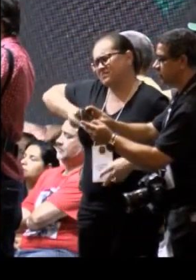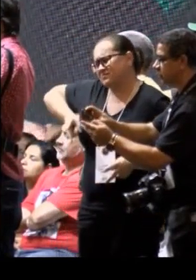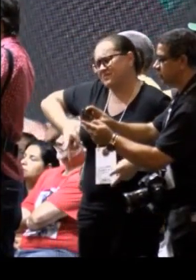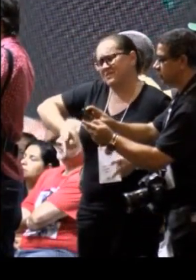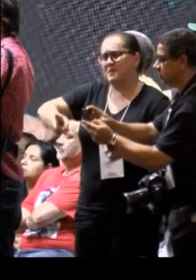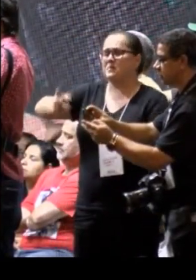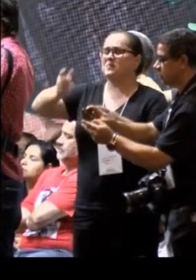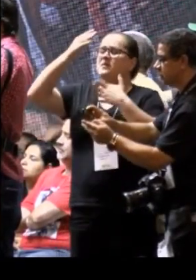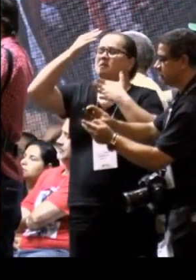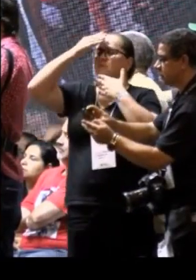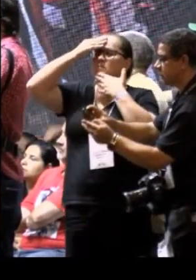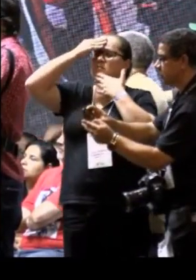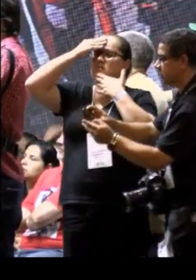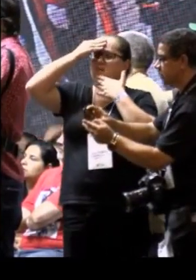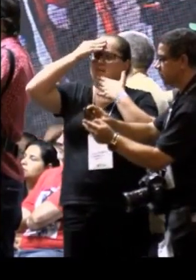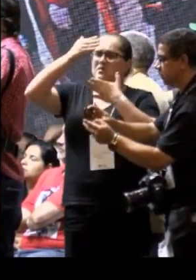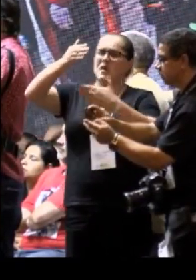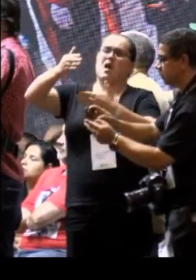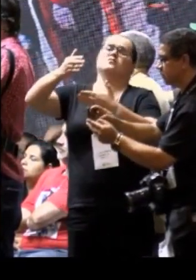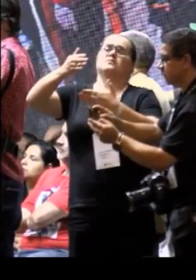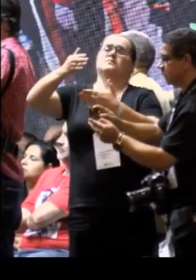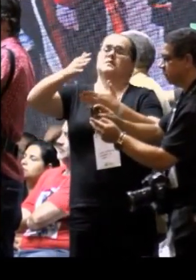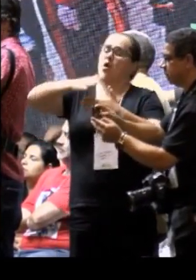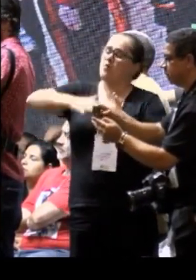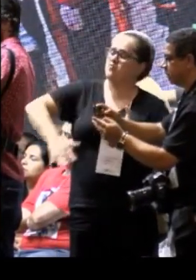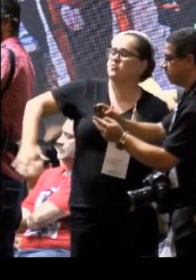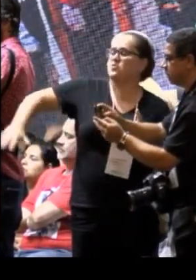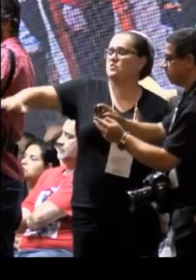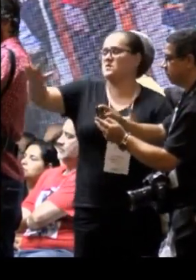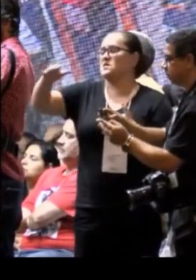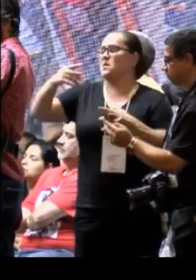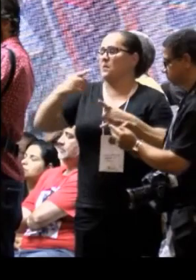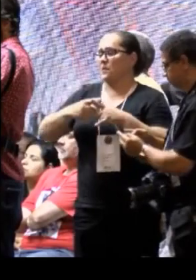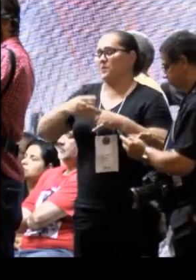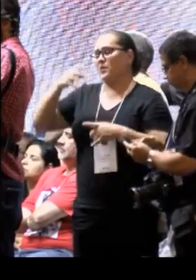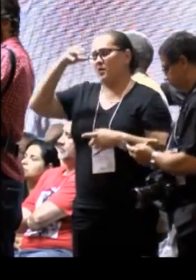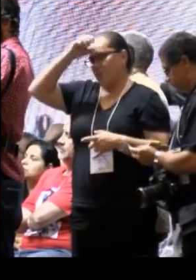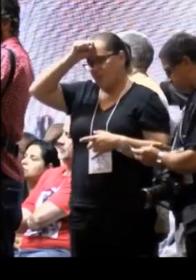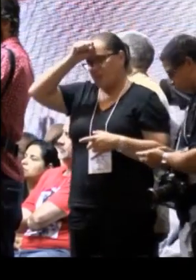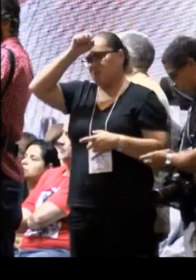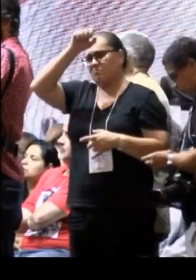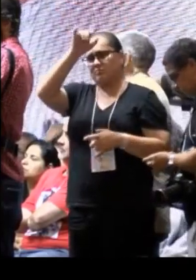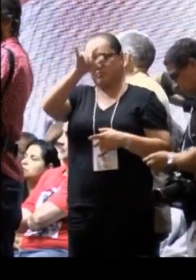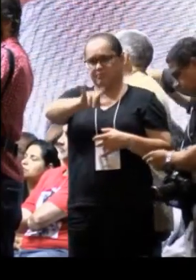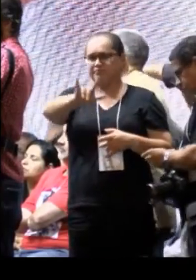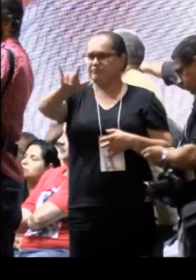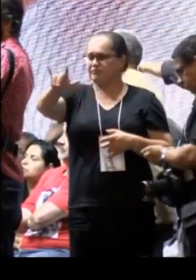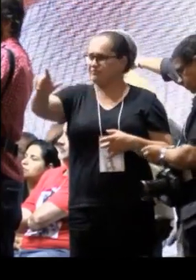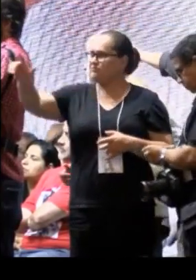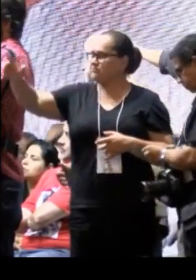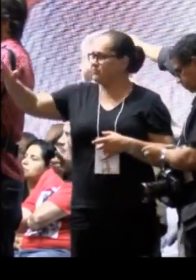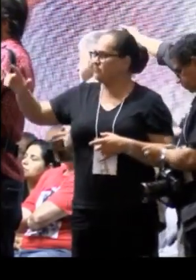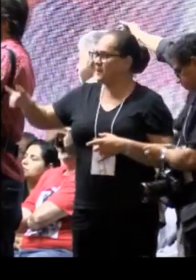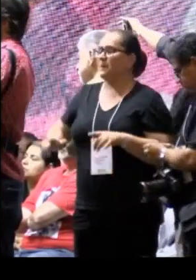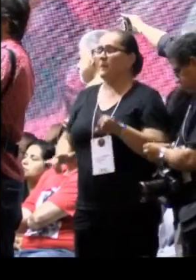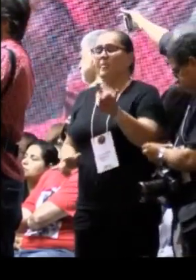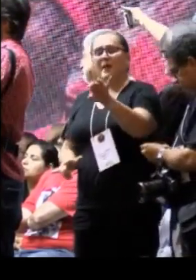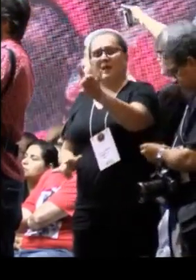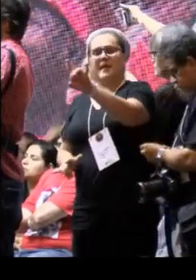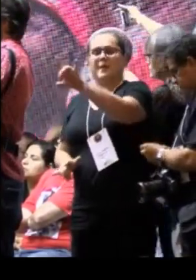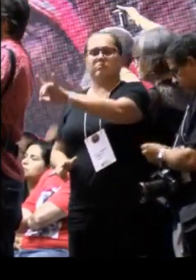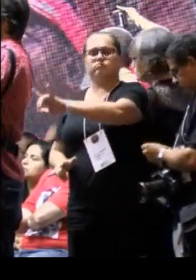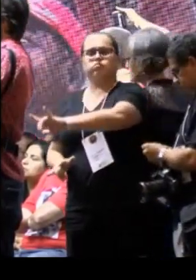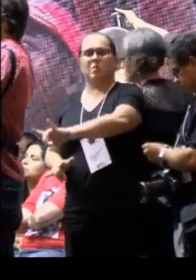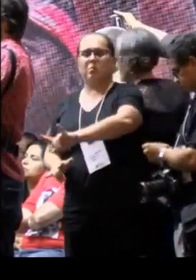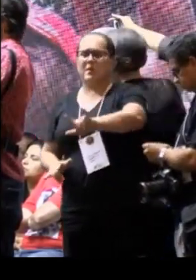eternamente grato a vocês, porque eu aprendi a amar cada companheiro